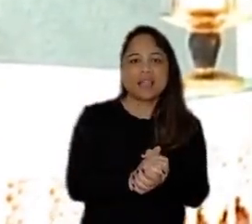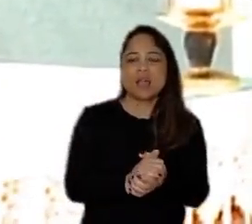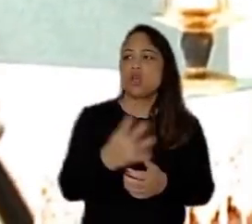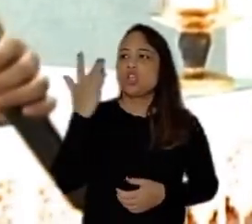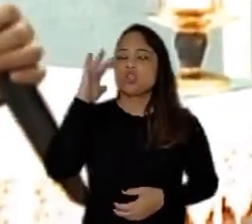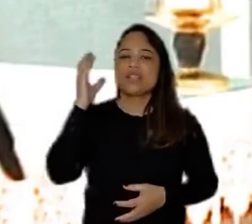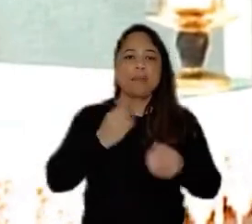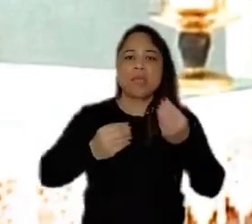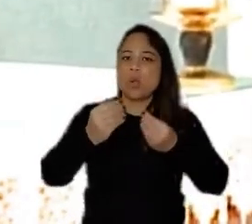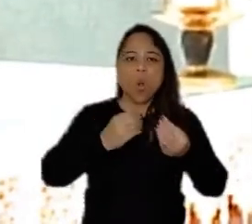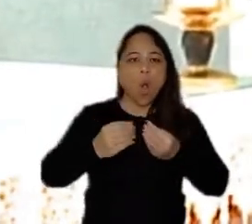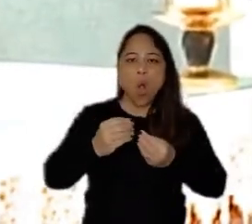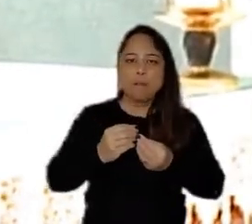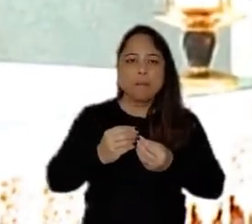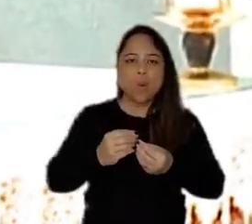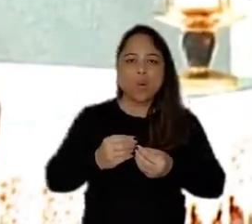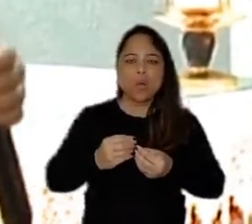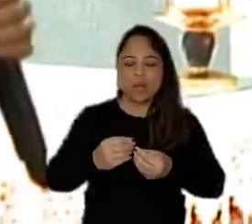verdura.